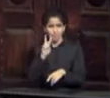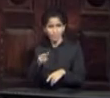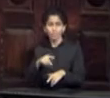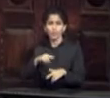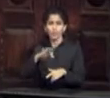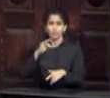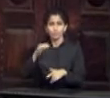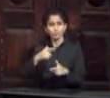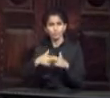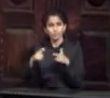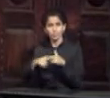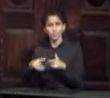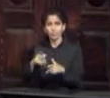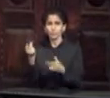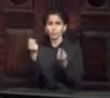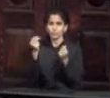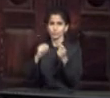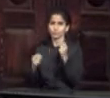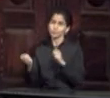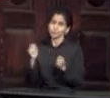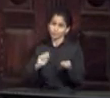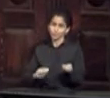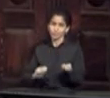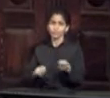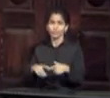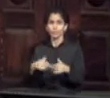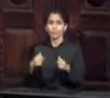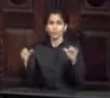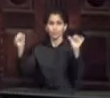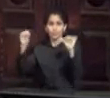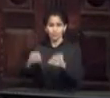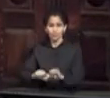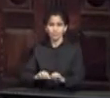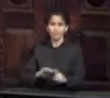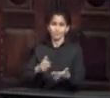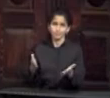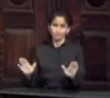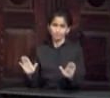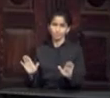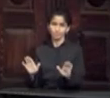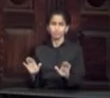essa tende a piorar ainda mais as coisas, mas